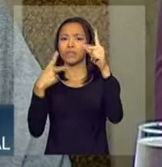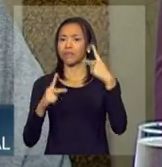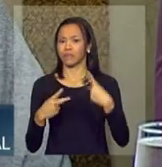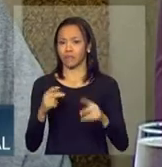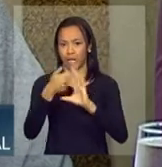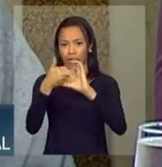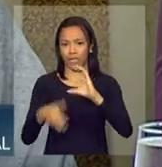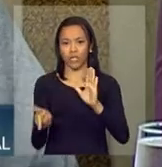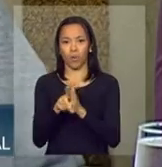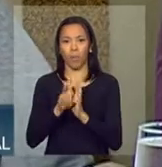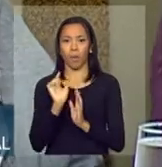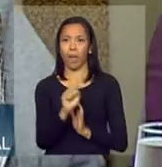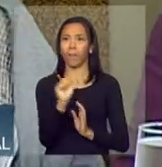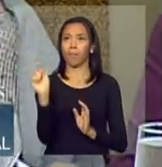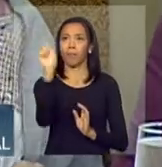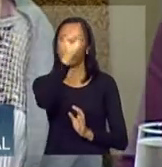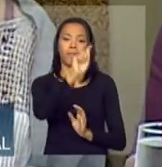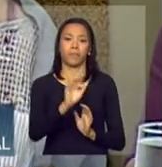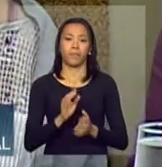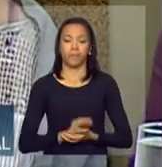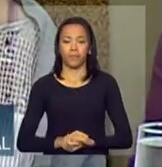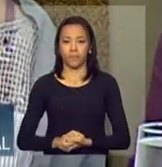biomas.